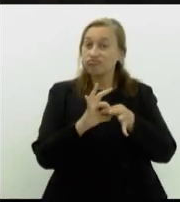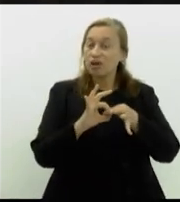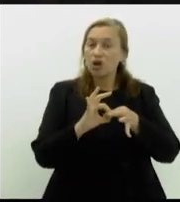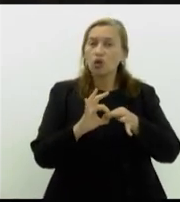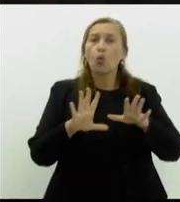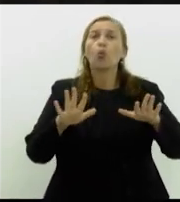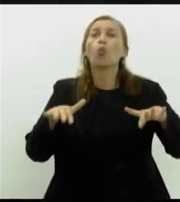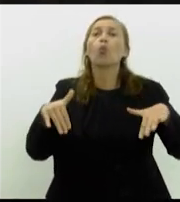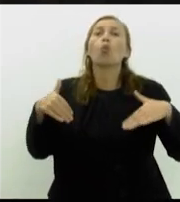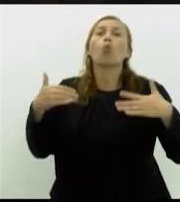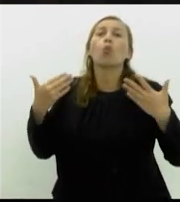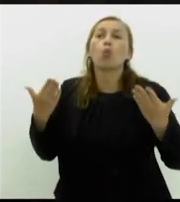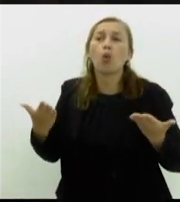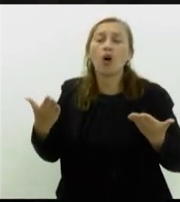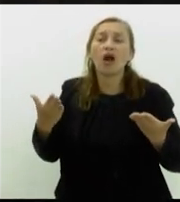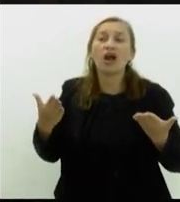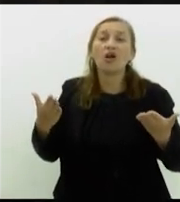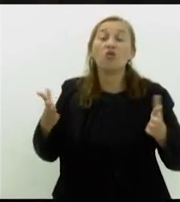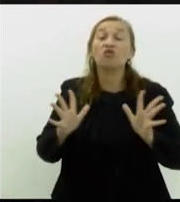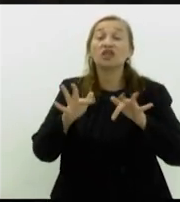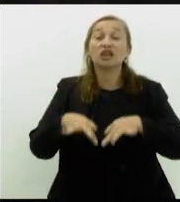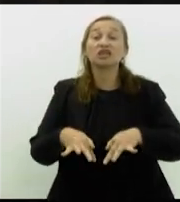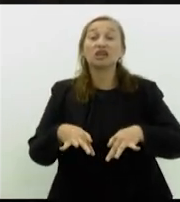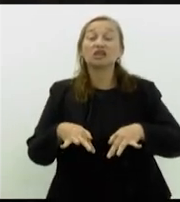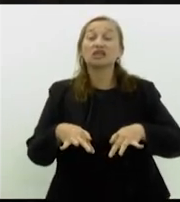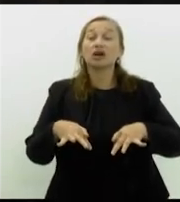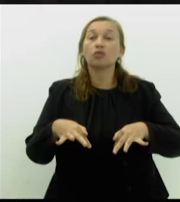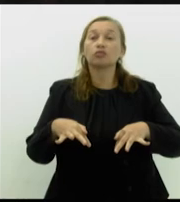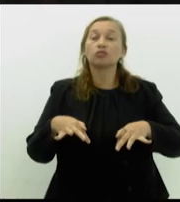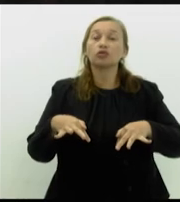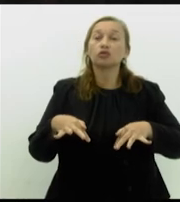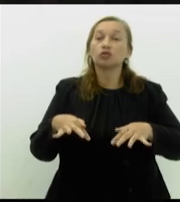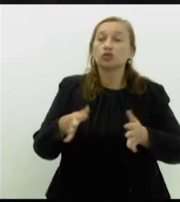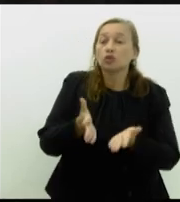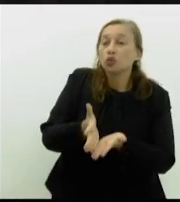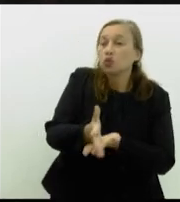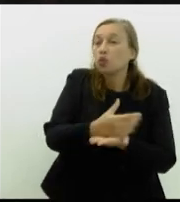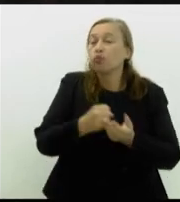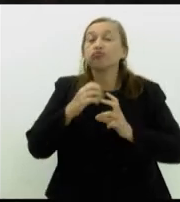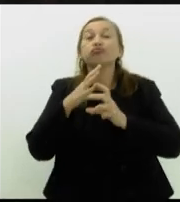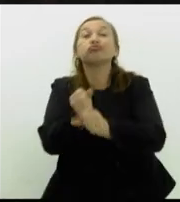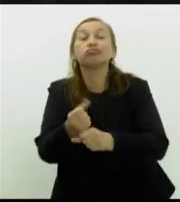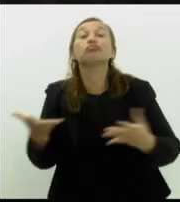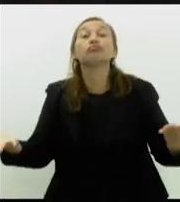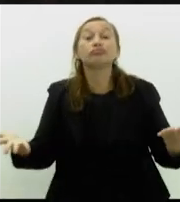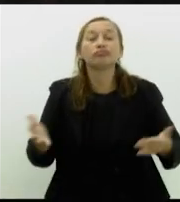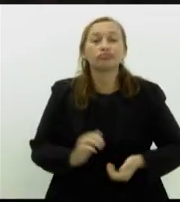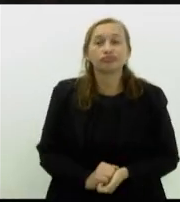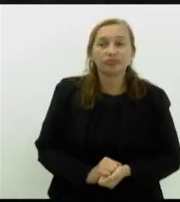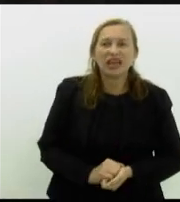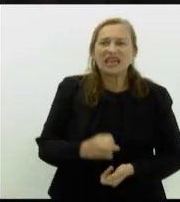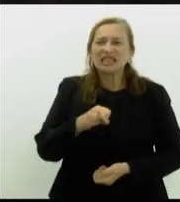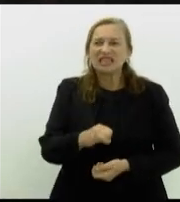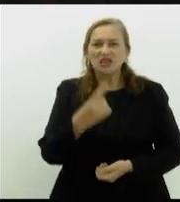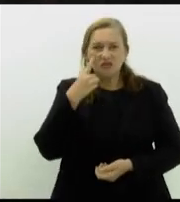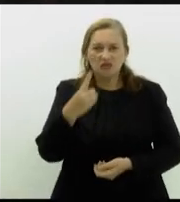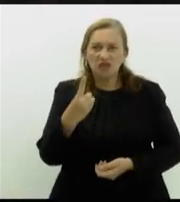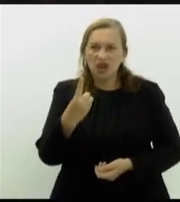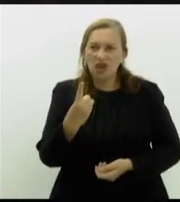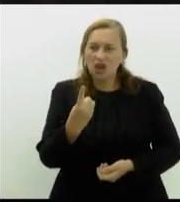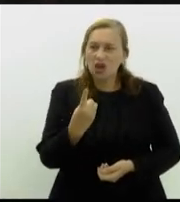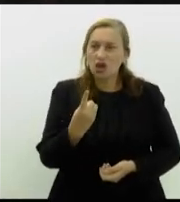é o fecho dessa contabilidade criativa? Se a gente pegar as contas